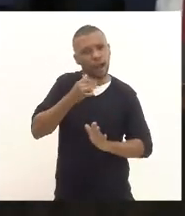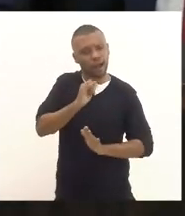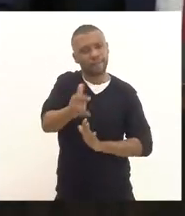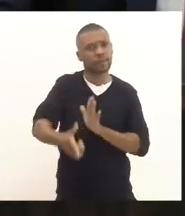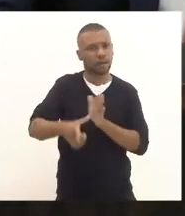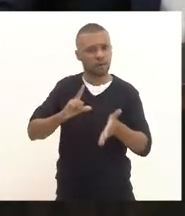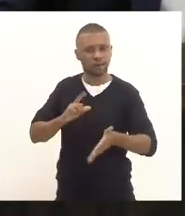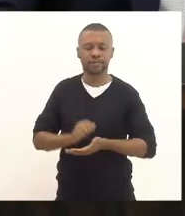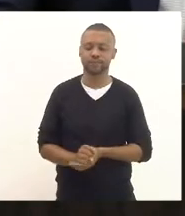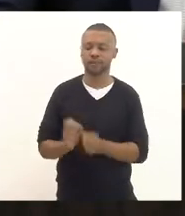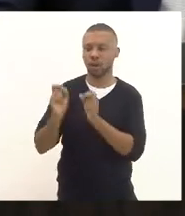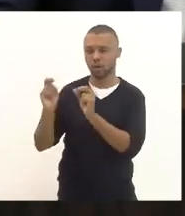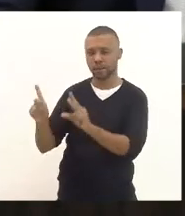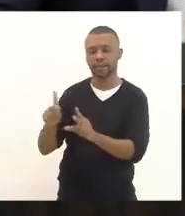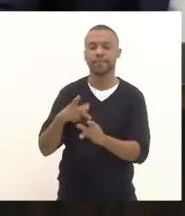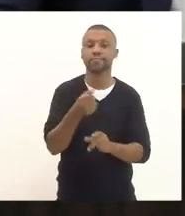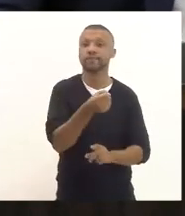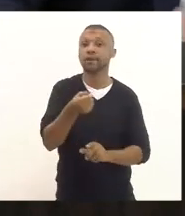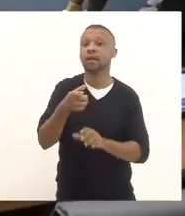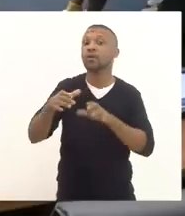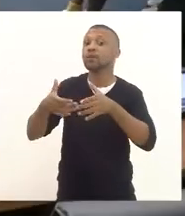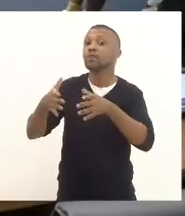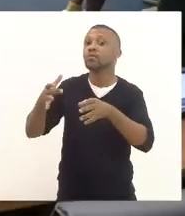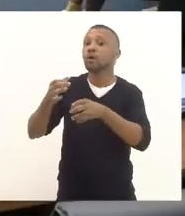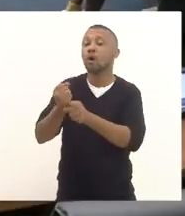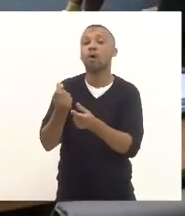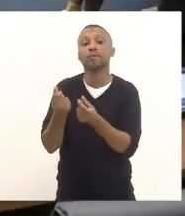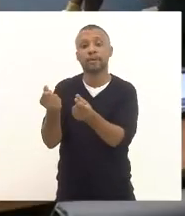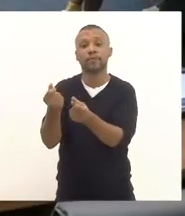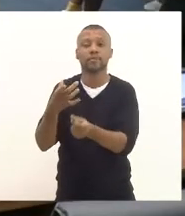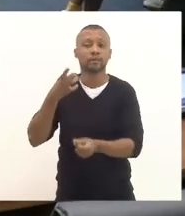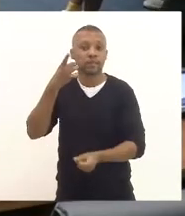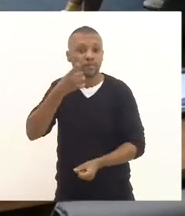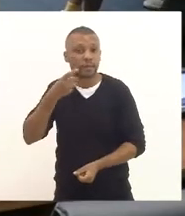comissão de orçamento Deputado Márcio canela Granja